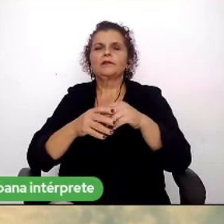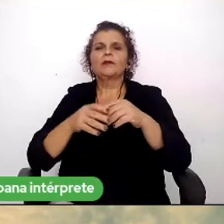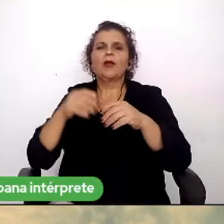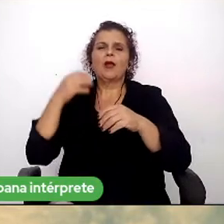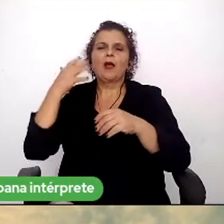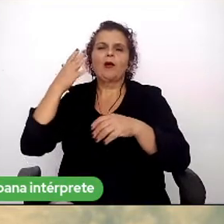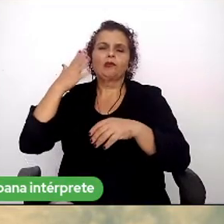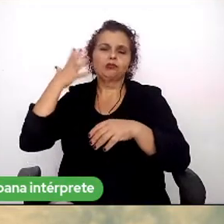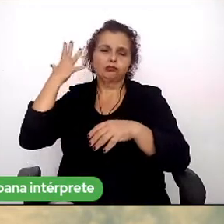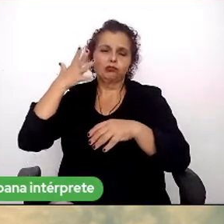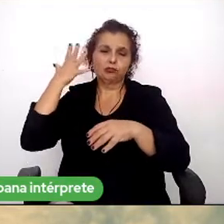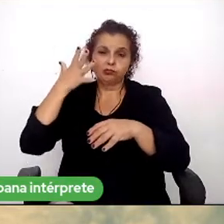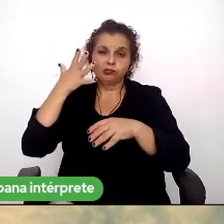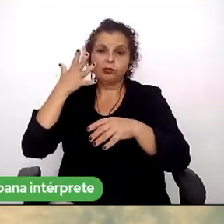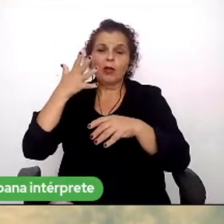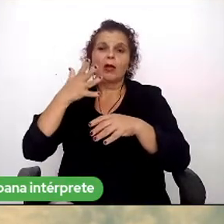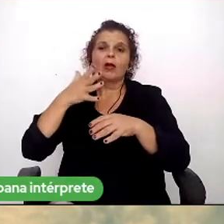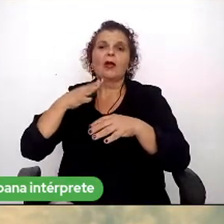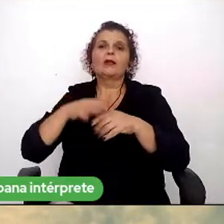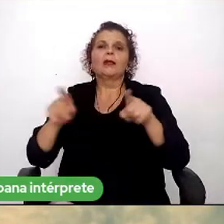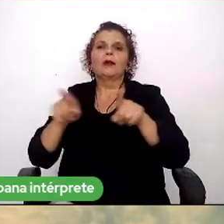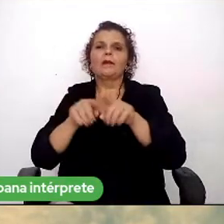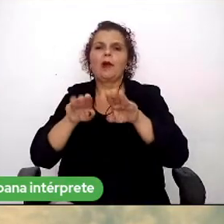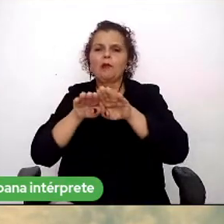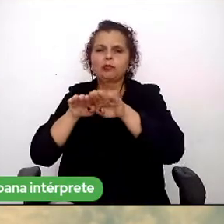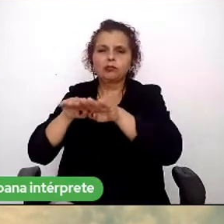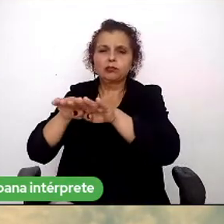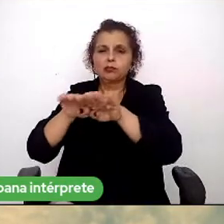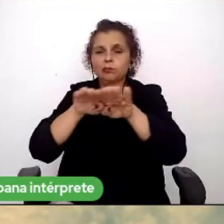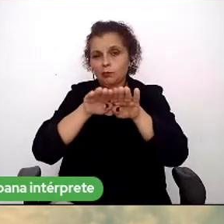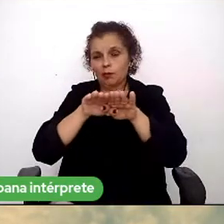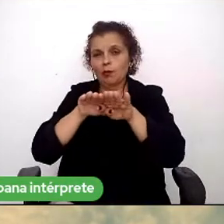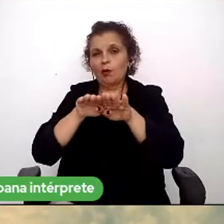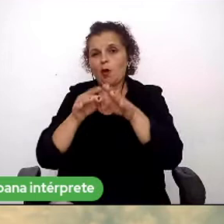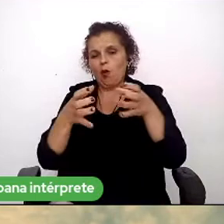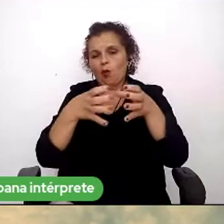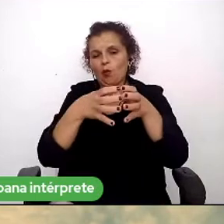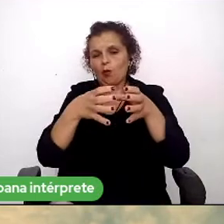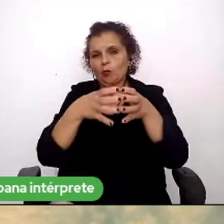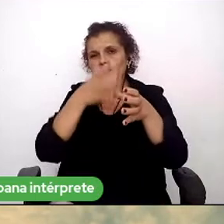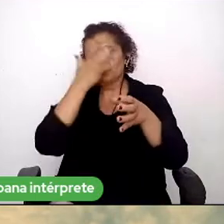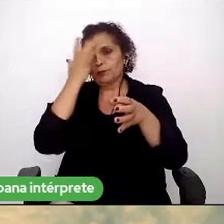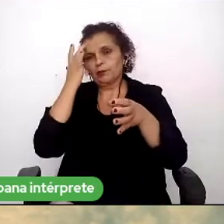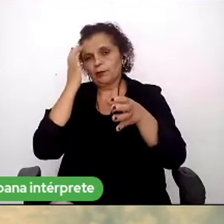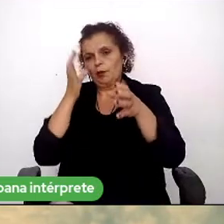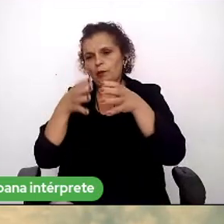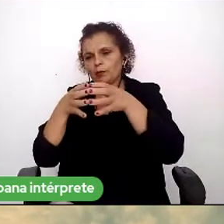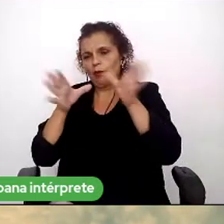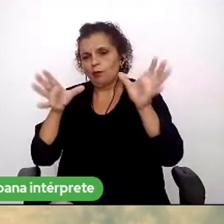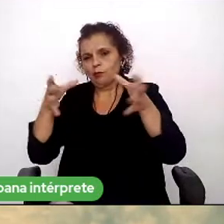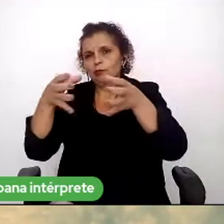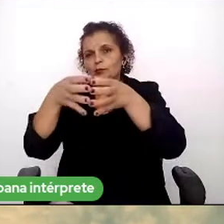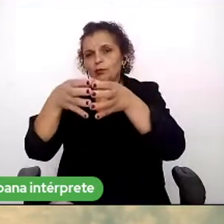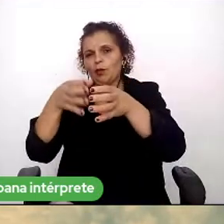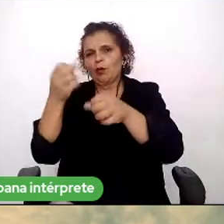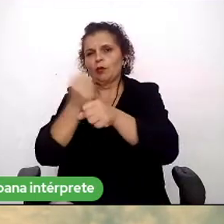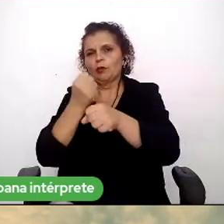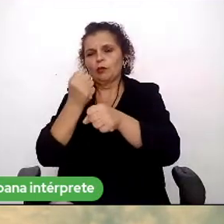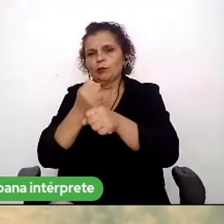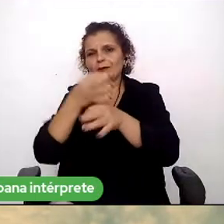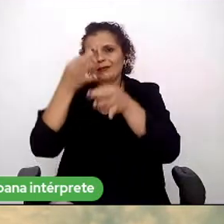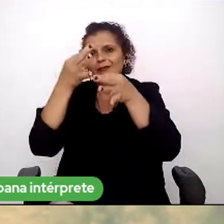como objetivo alinhar as pessoas, um grupo de pessoas, e construir o produto certo,